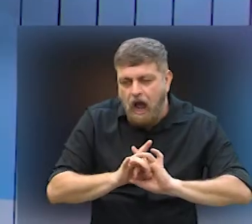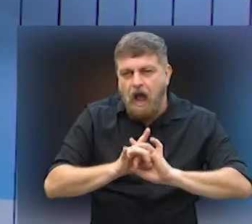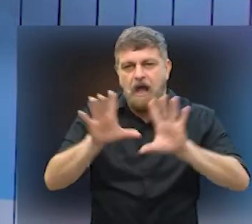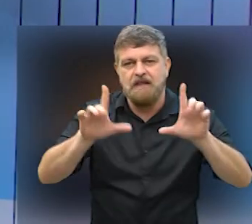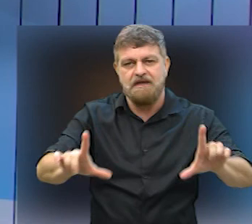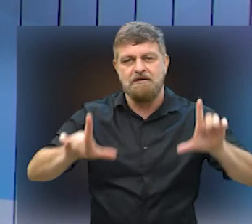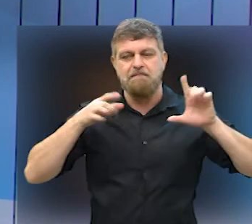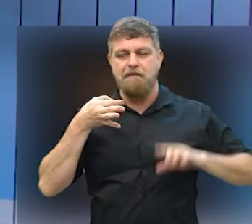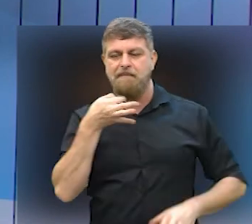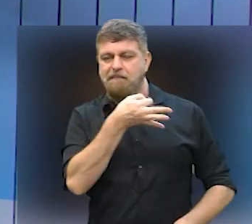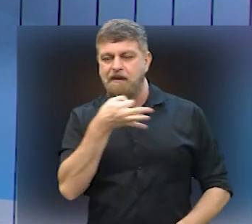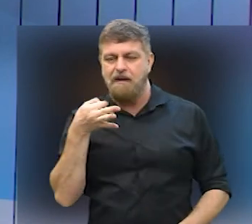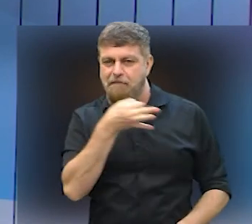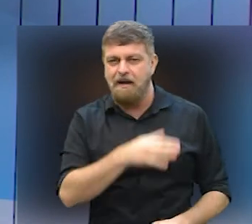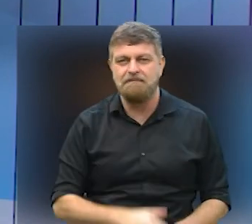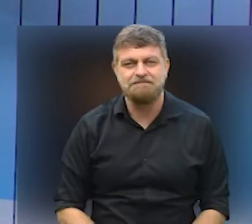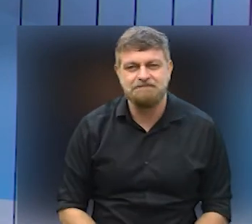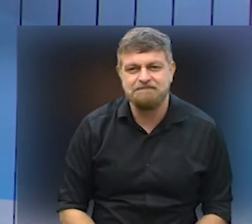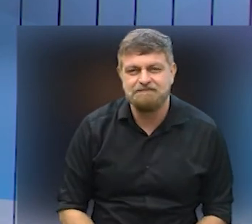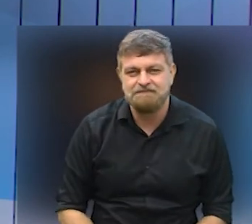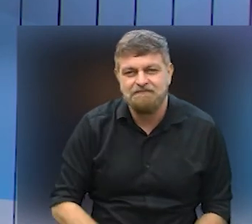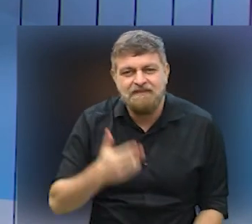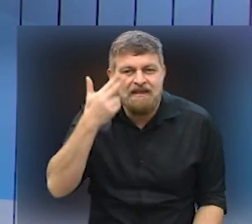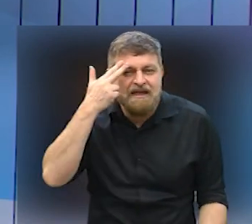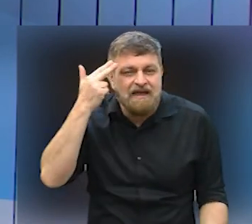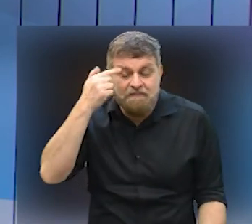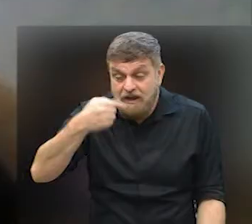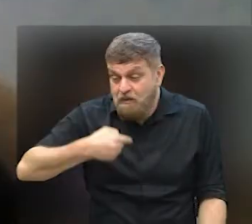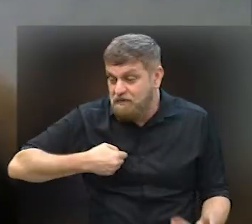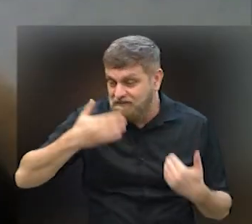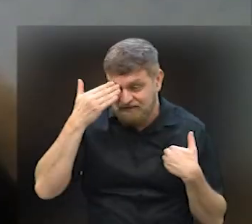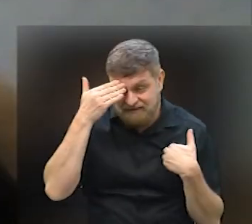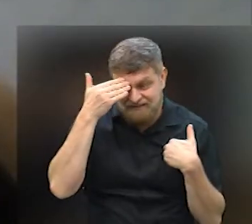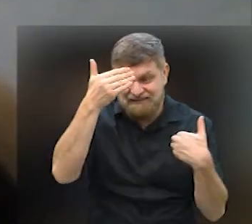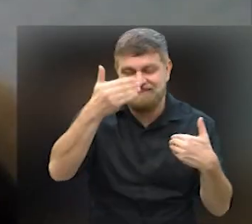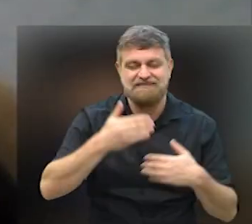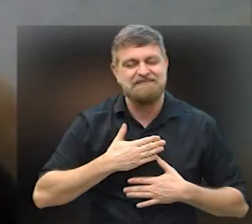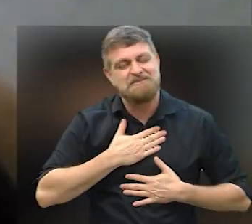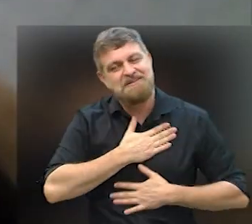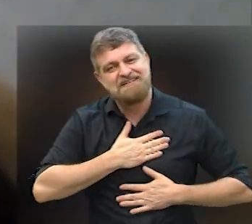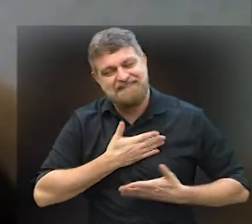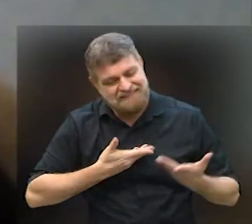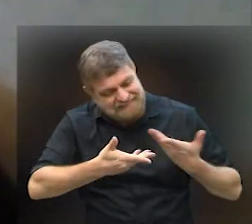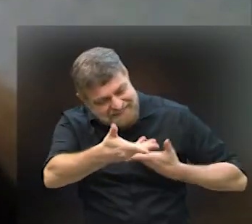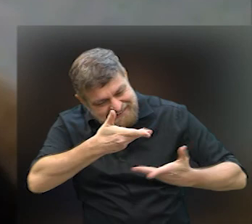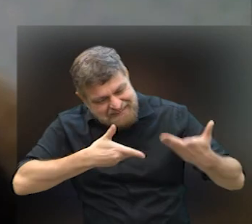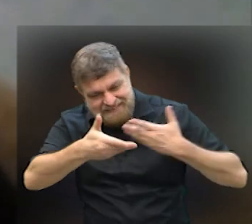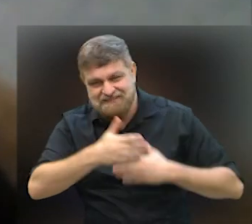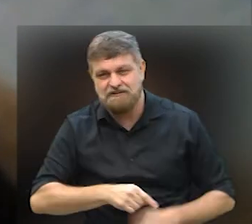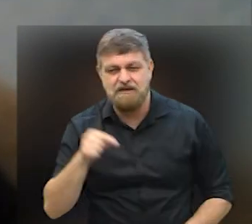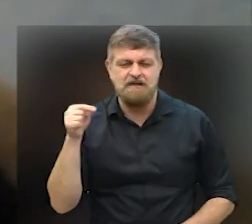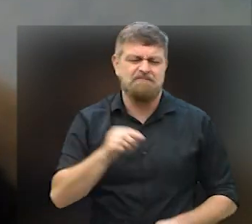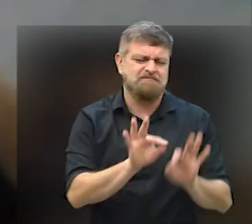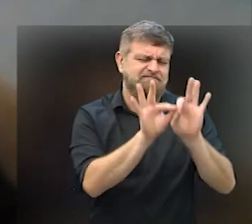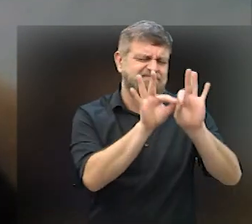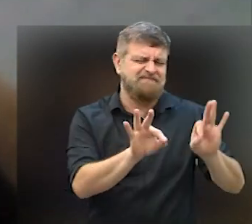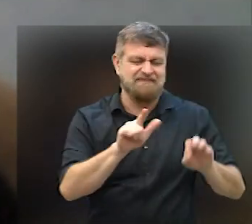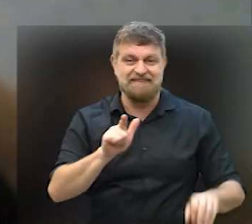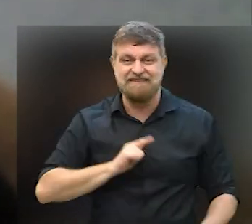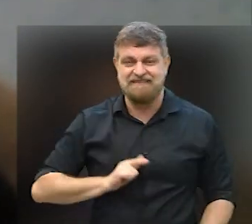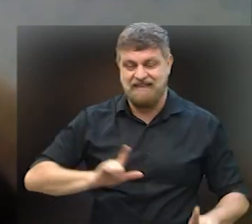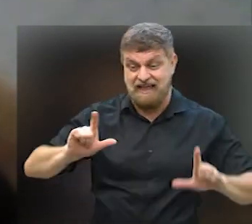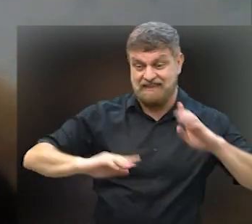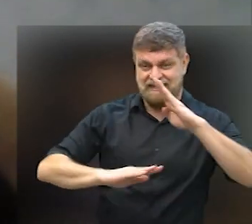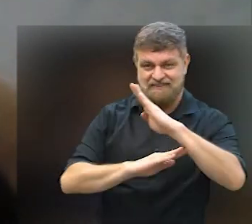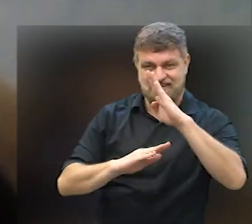vontade para você falar, Aretha. Gabriel, eu que agradeço, é sempre muito gostoso conversar com você, tamanha gentileza. Obrigada à